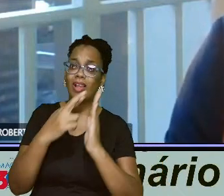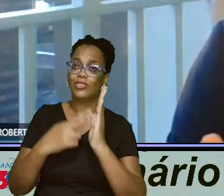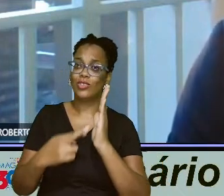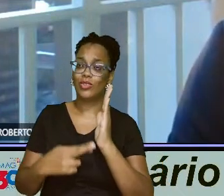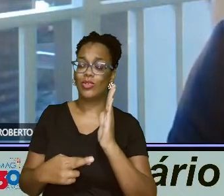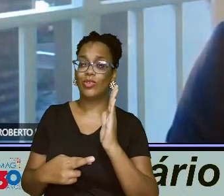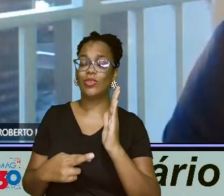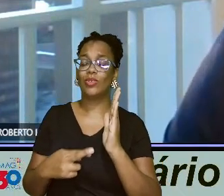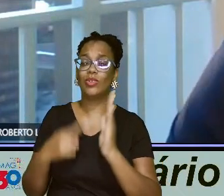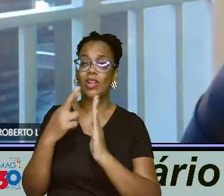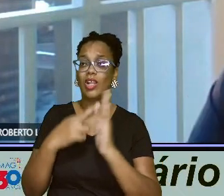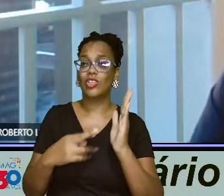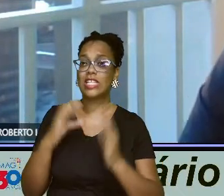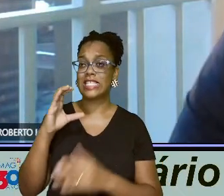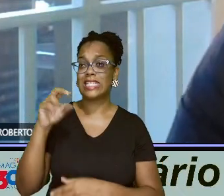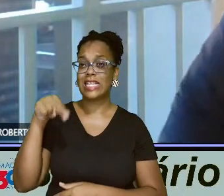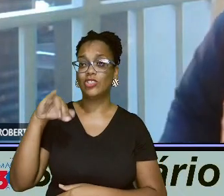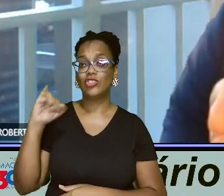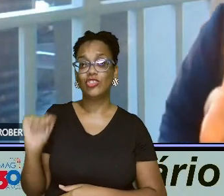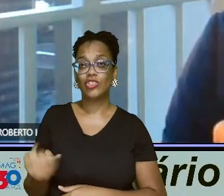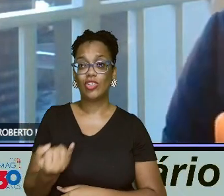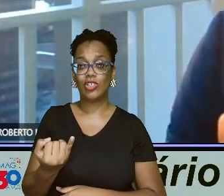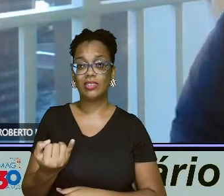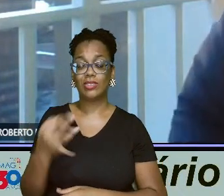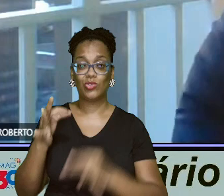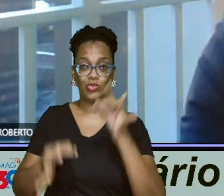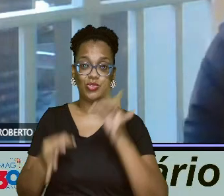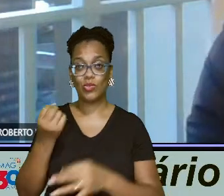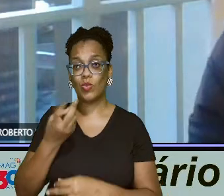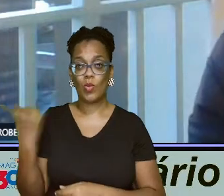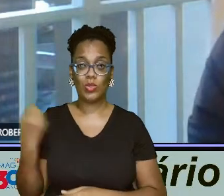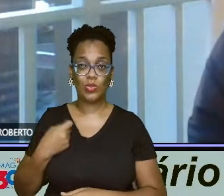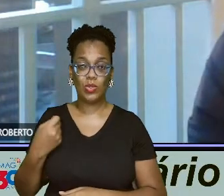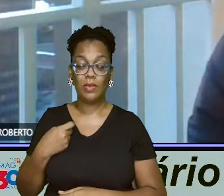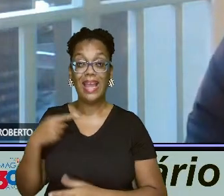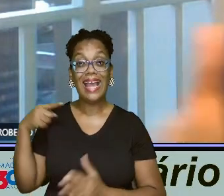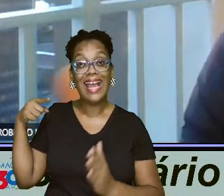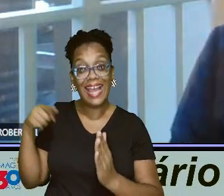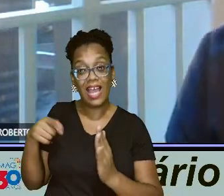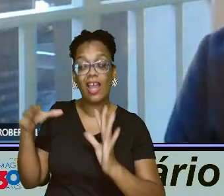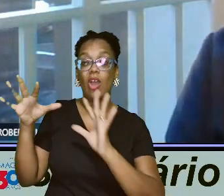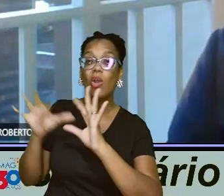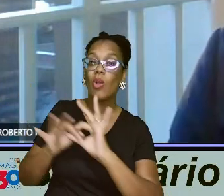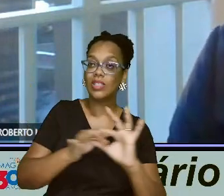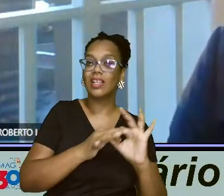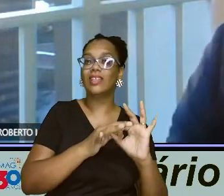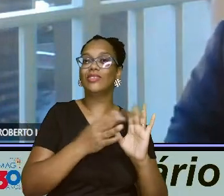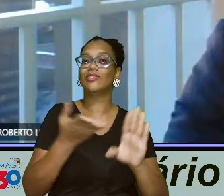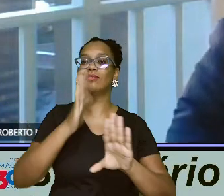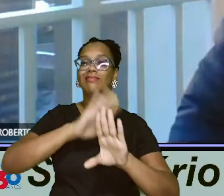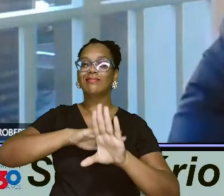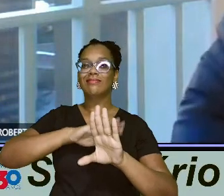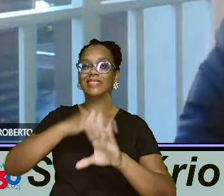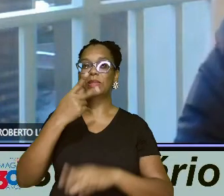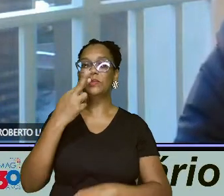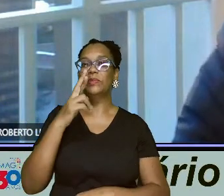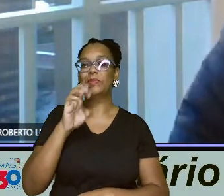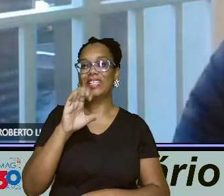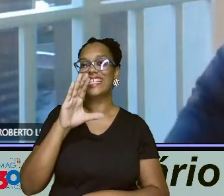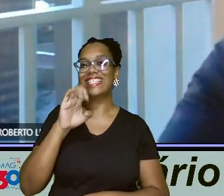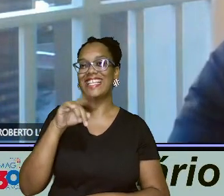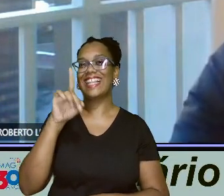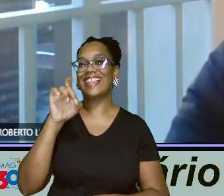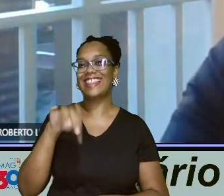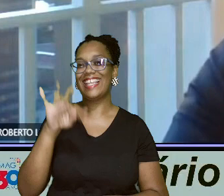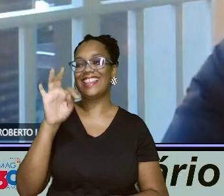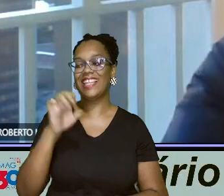no relatório do CNJ, Justiça em Números. E é nesse contexto que está o nosso precedente. E só assim, a título de exemplo,